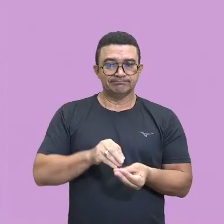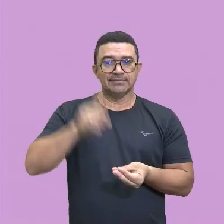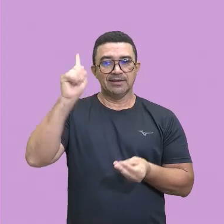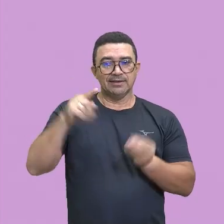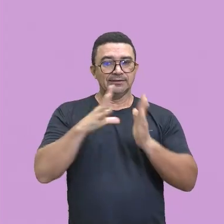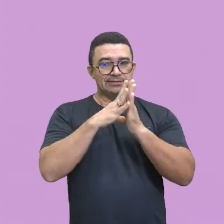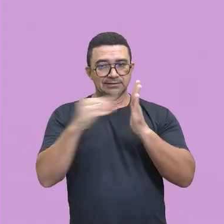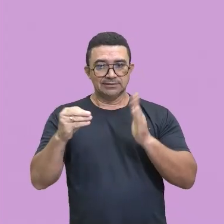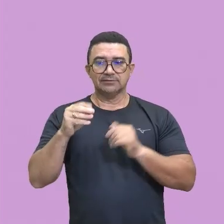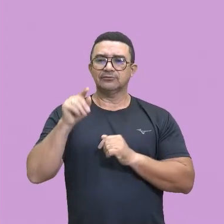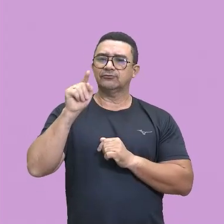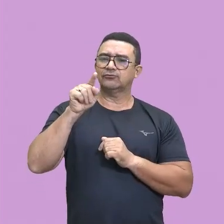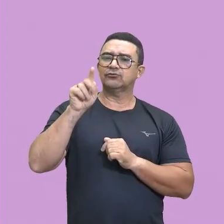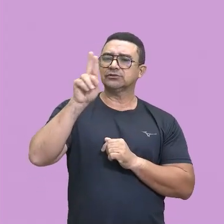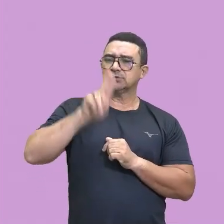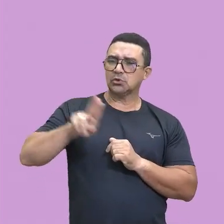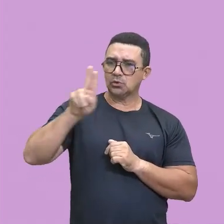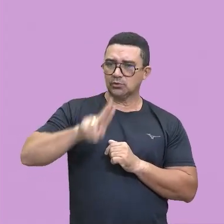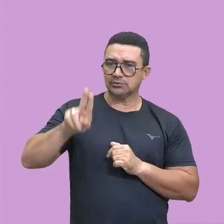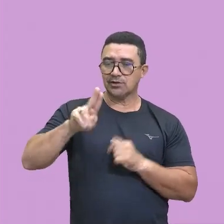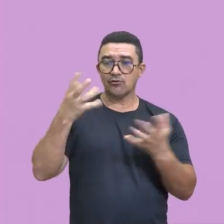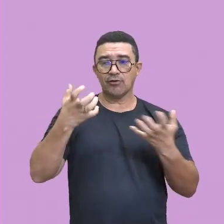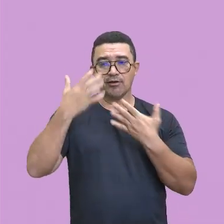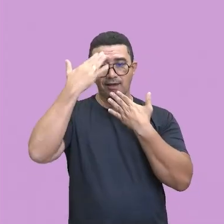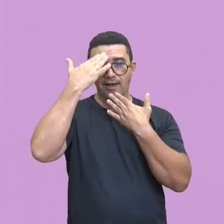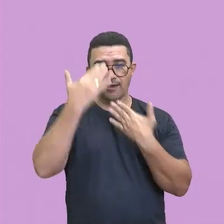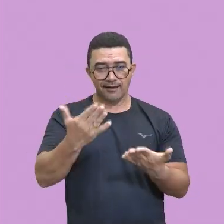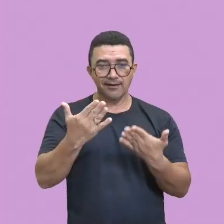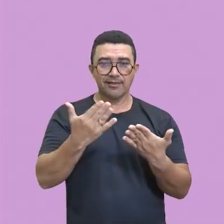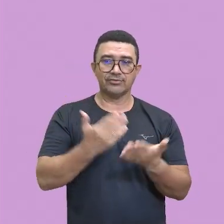expressões que você vai utilizar. Então, eu agradeço